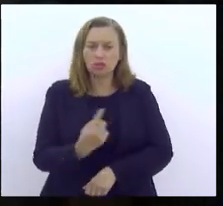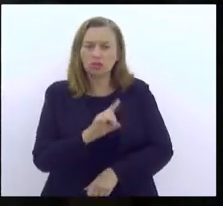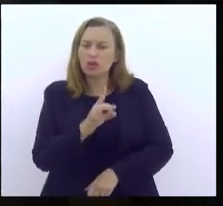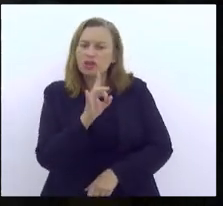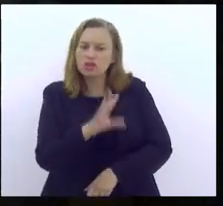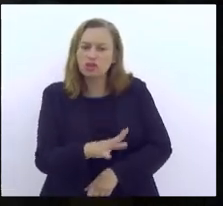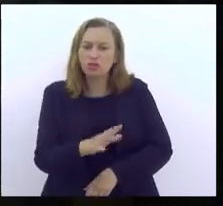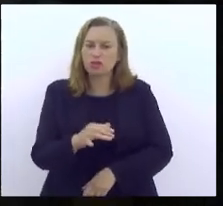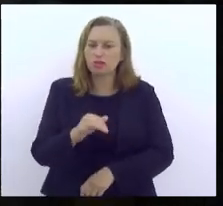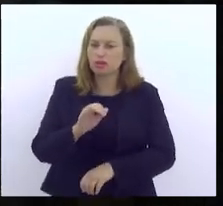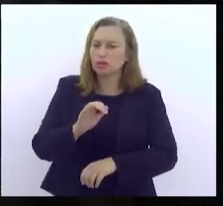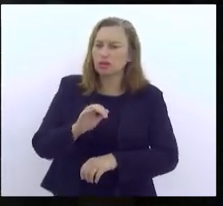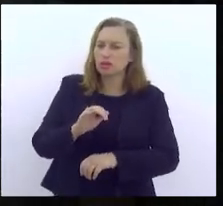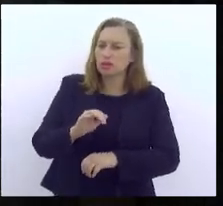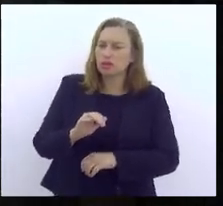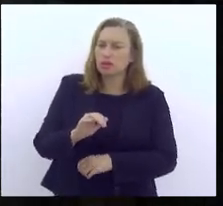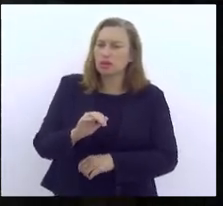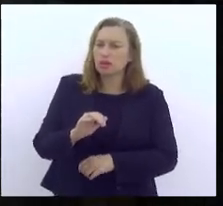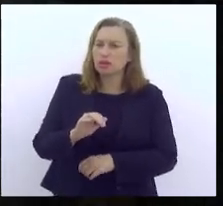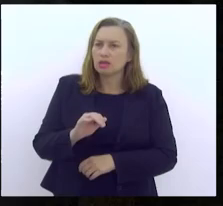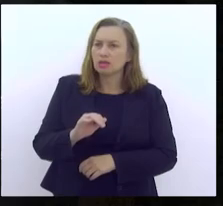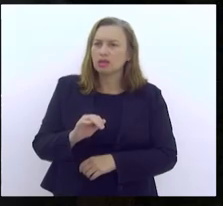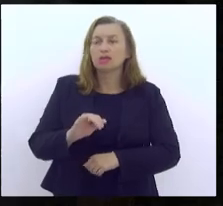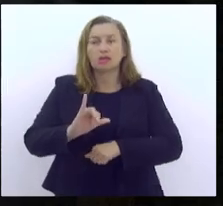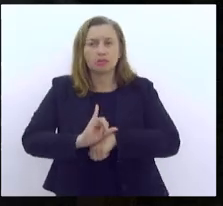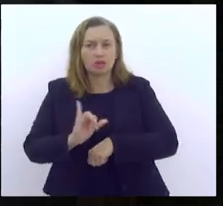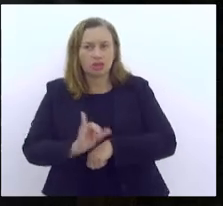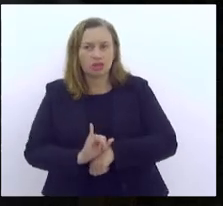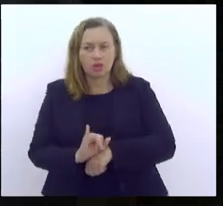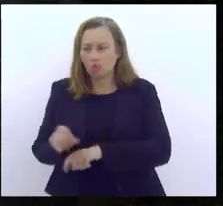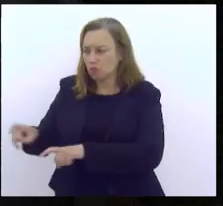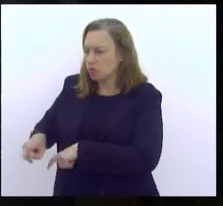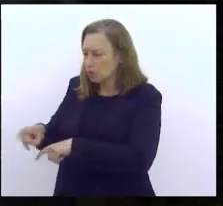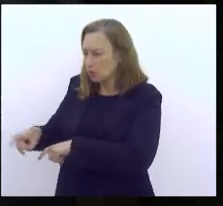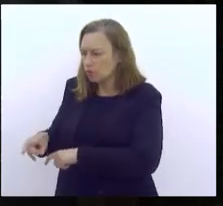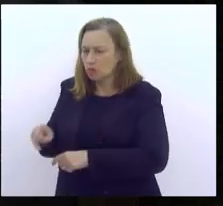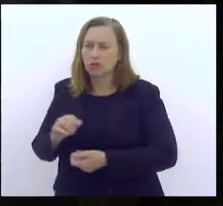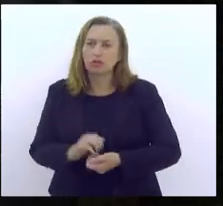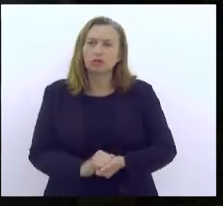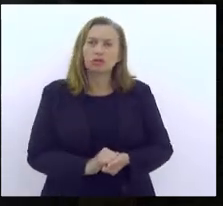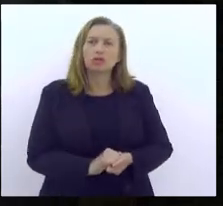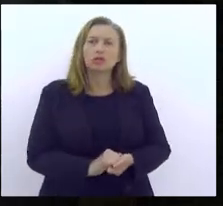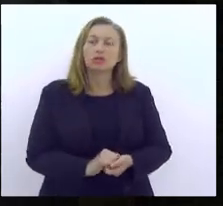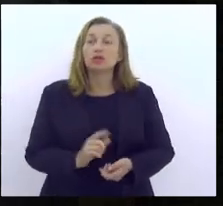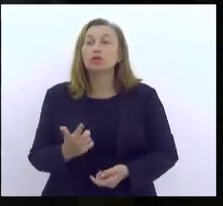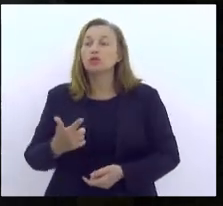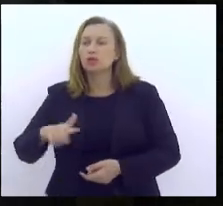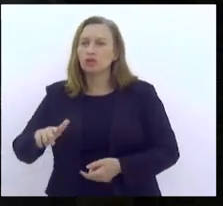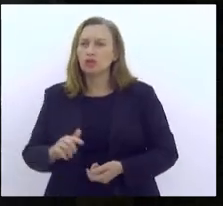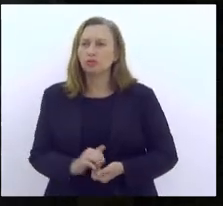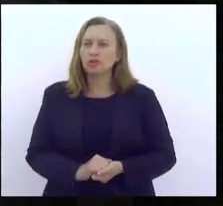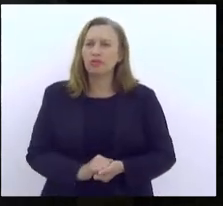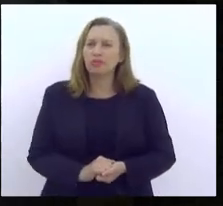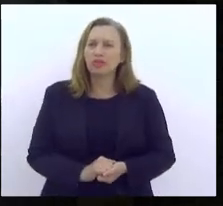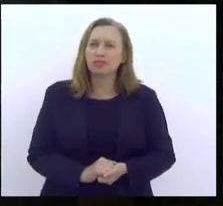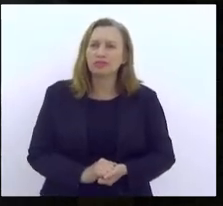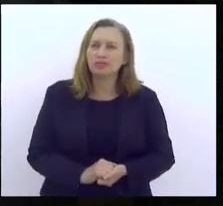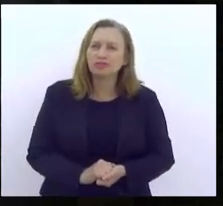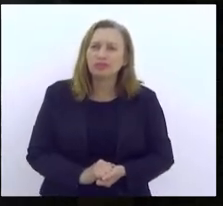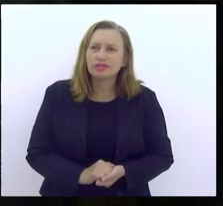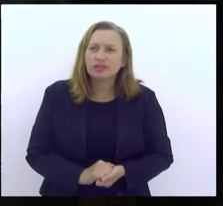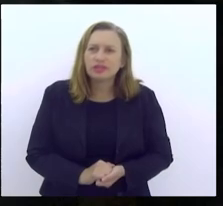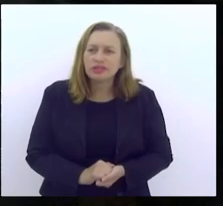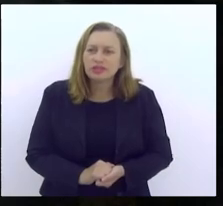na capital, na região metropolitana e no interior. E mais uma outra questão, para levantar a polêmica que o deputado Paulo